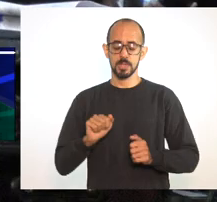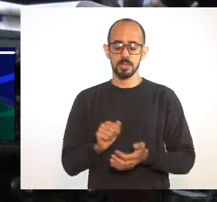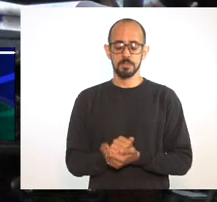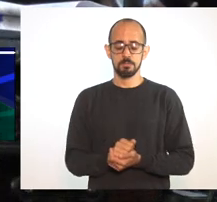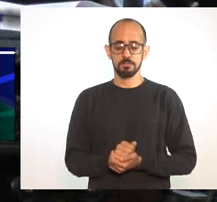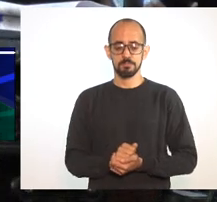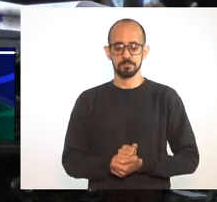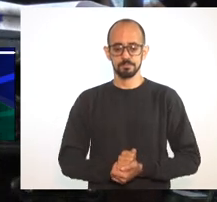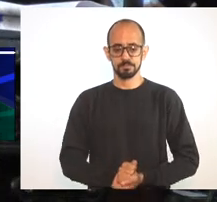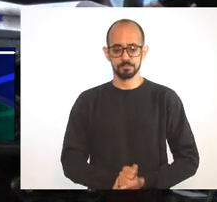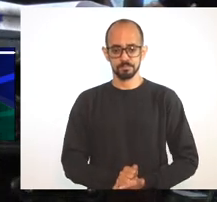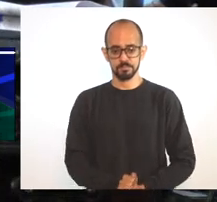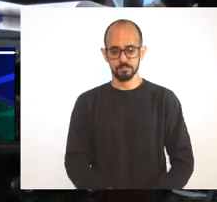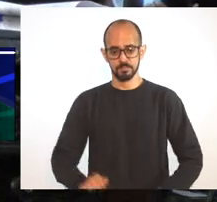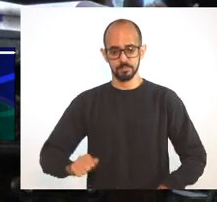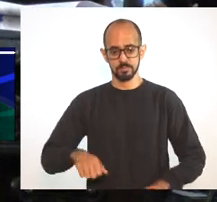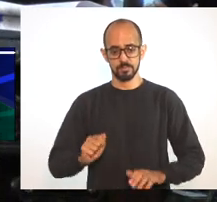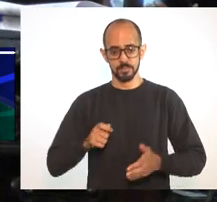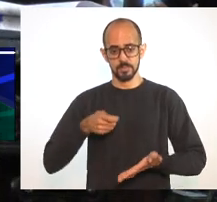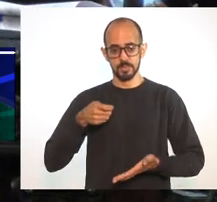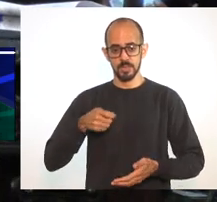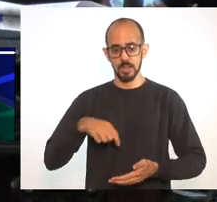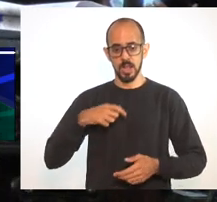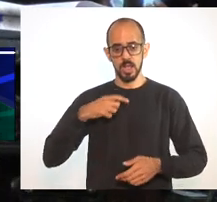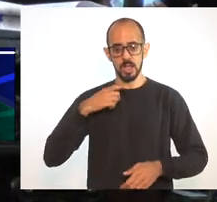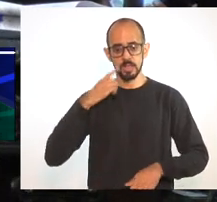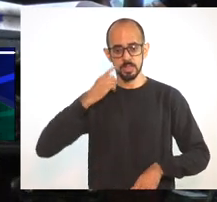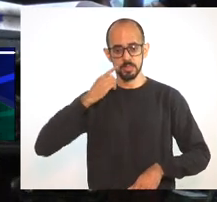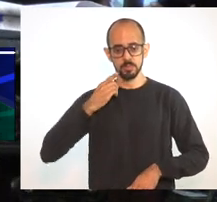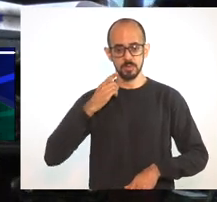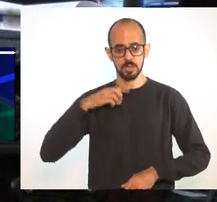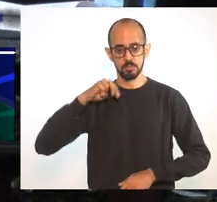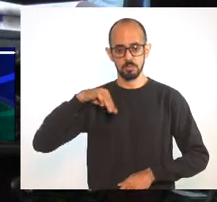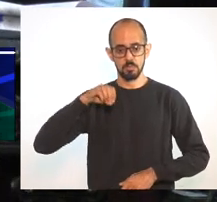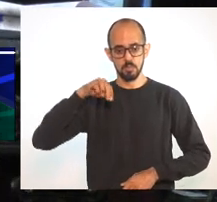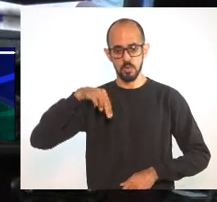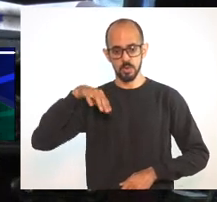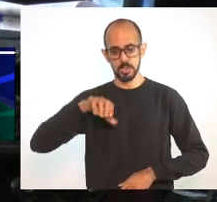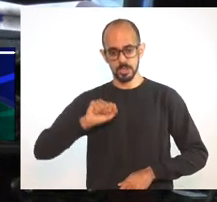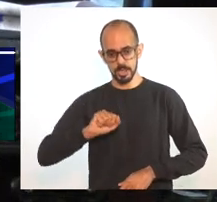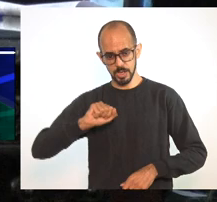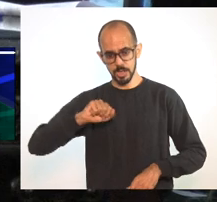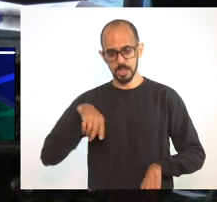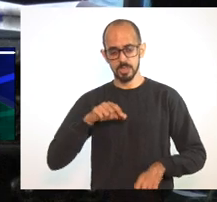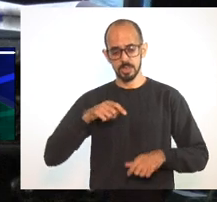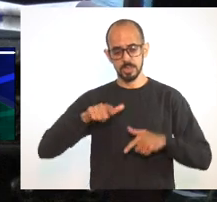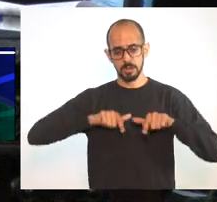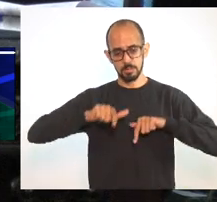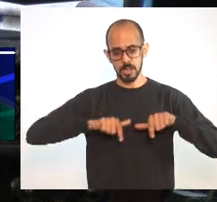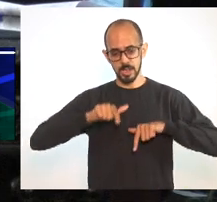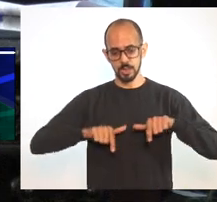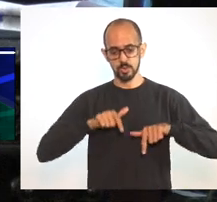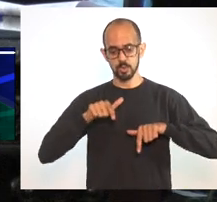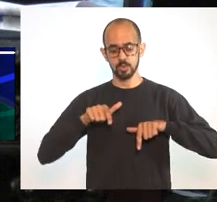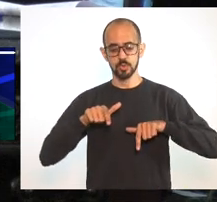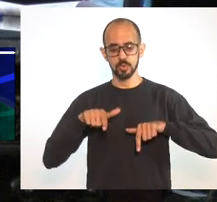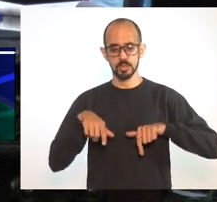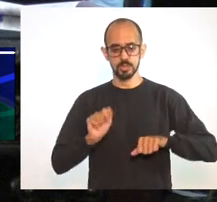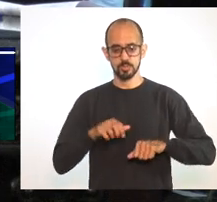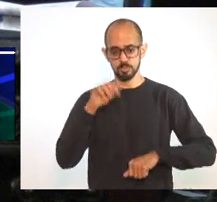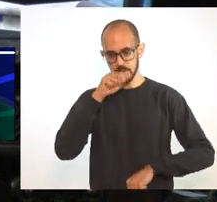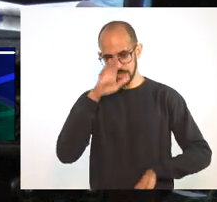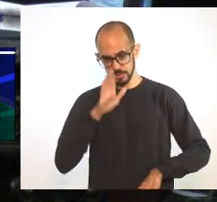Janeiro, Mandata Mônica Benício, Trabalhadoras do Brasil, Mandato Quilombo,